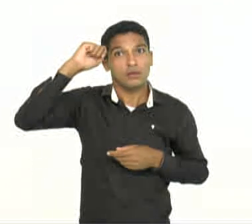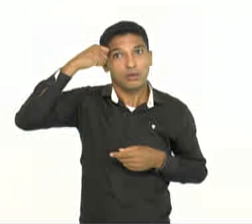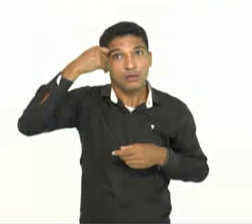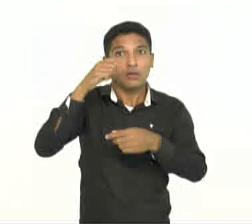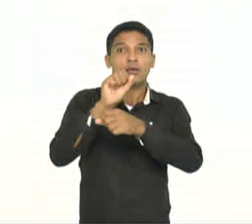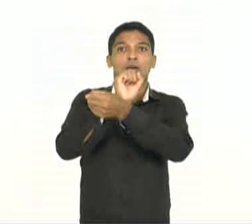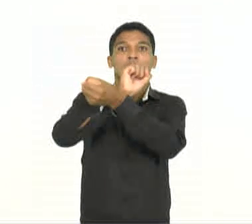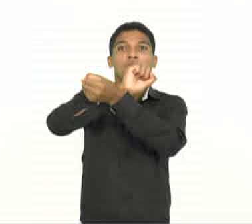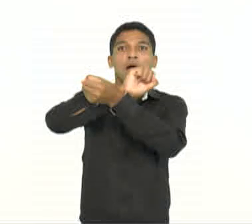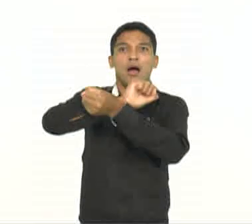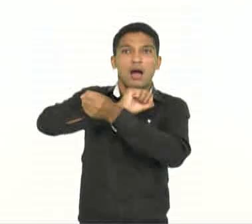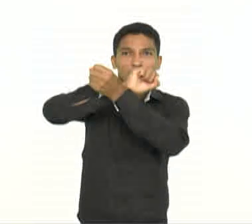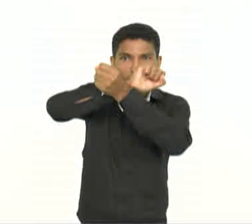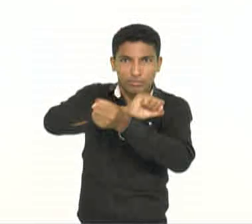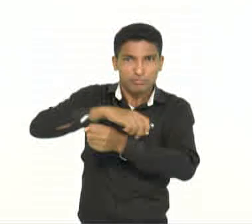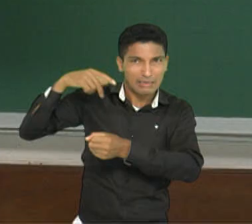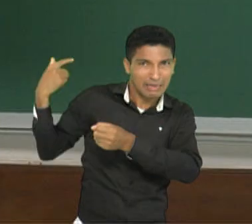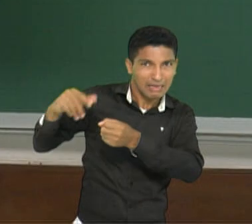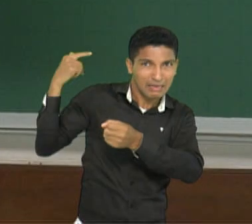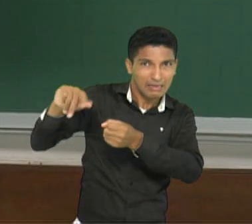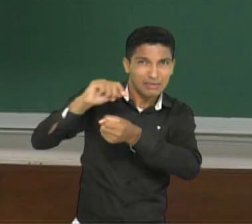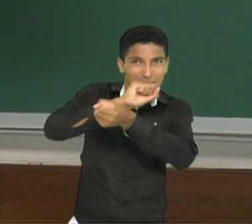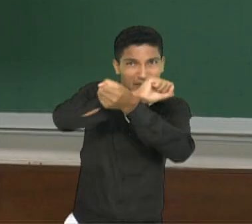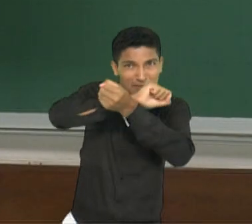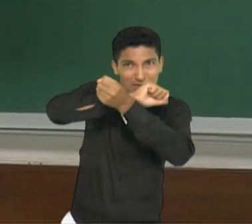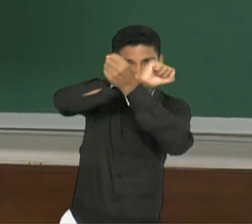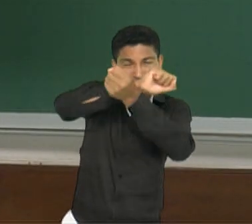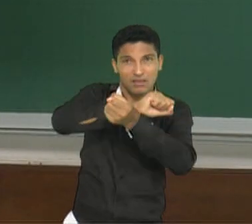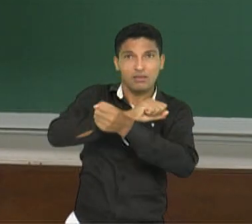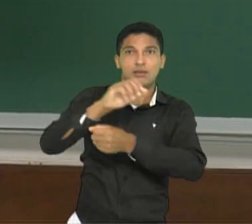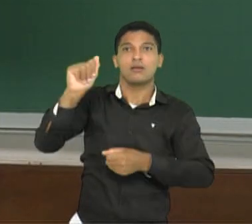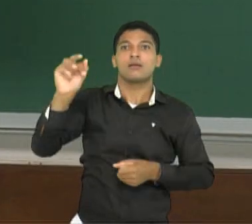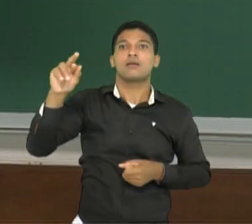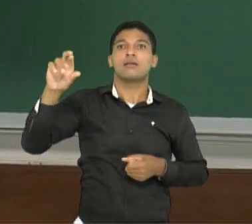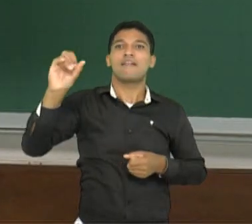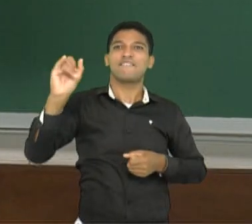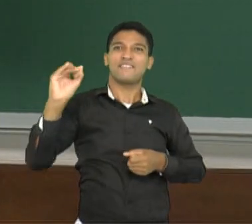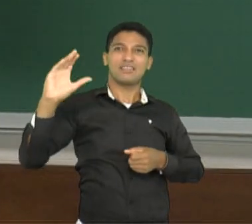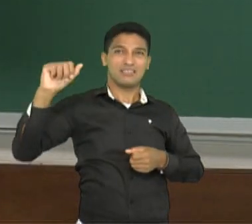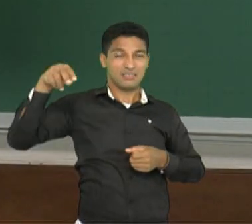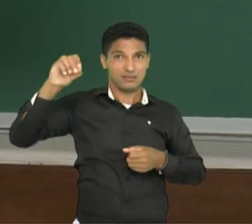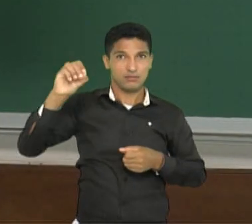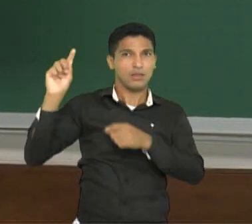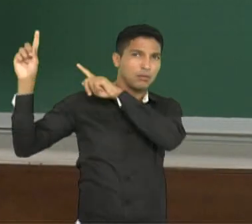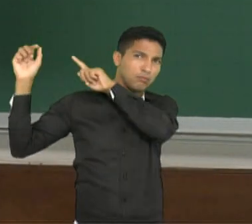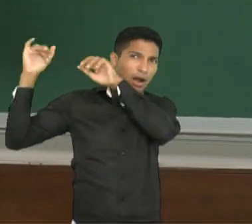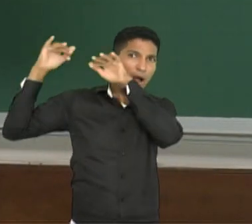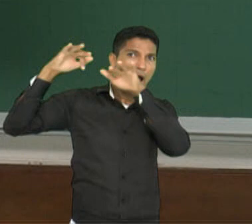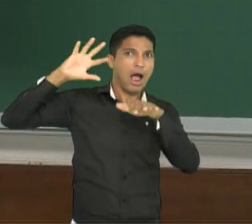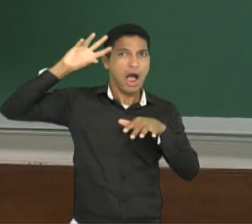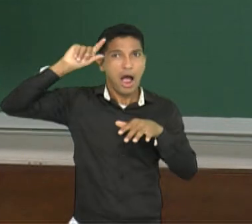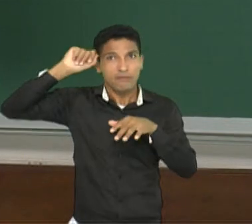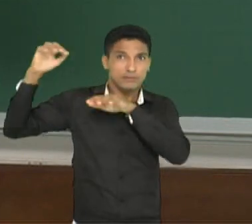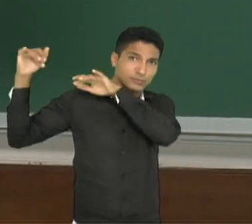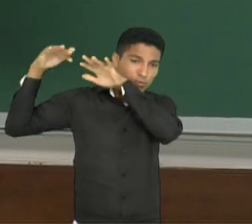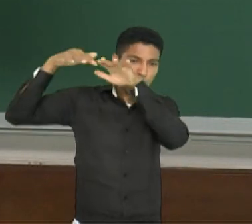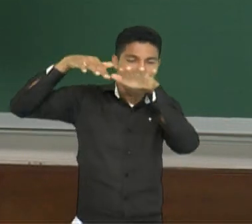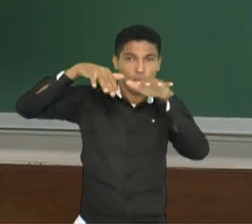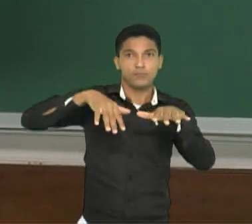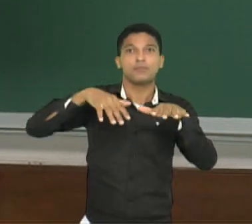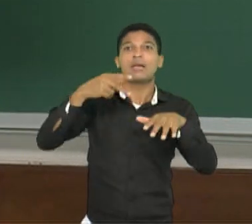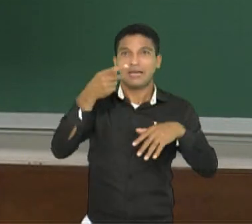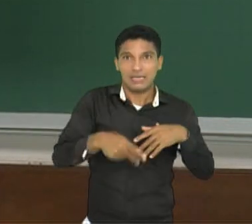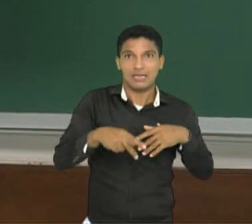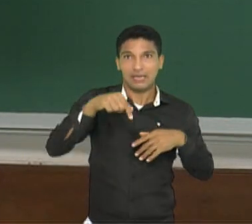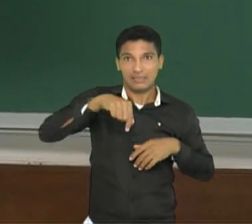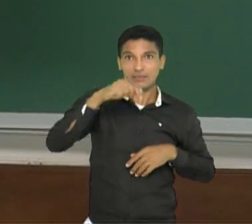diferentes partes da África, portanto, com diferentes modos de viver, de diferentes etnias também. O Brasil apresenta essa